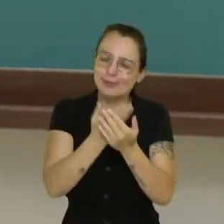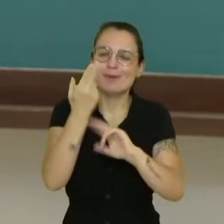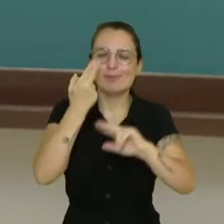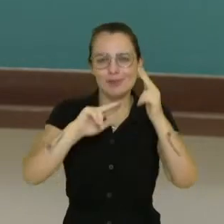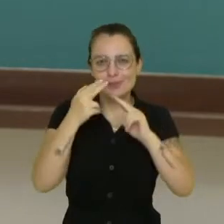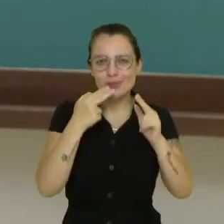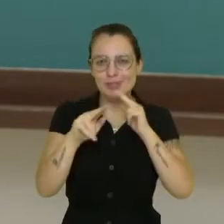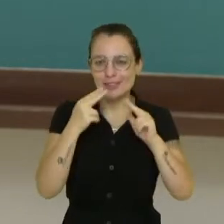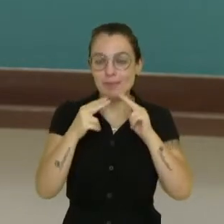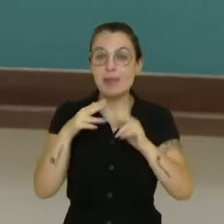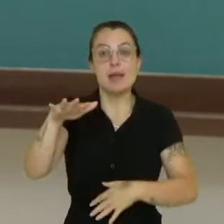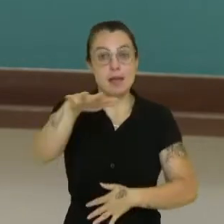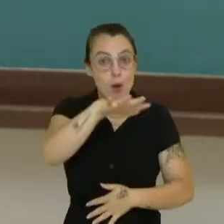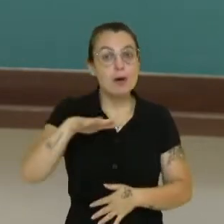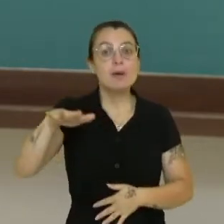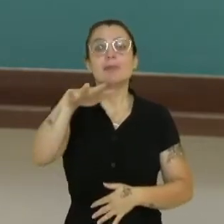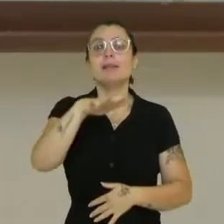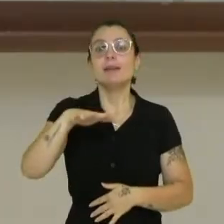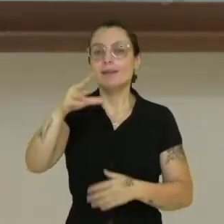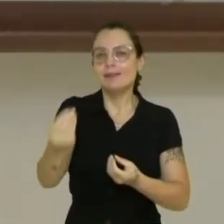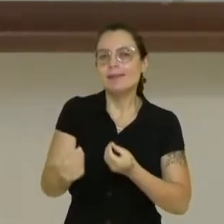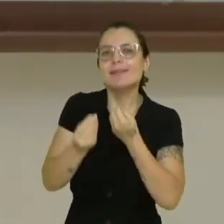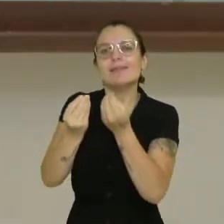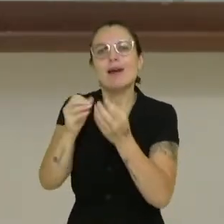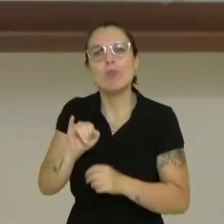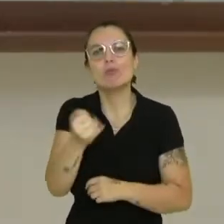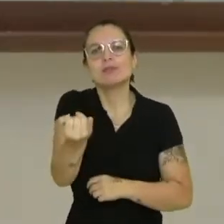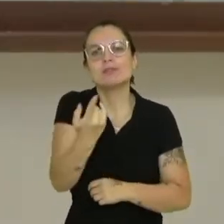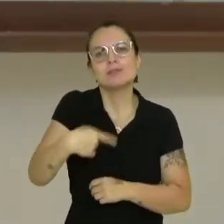o ambiente à nossa volta. Os